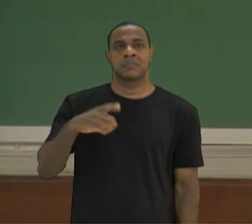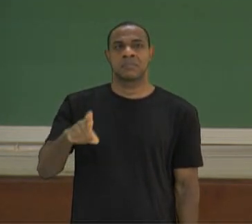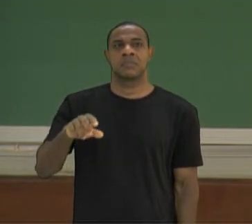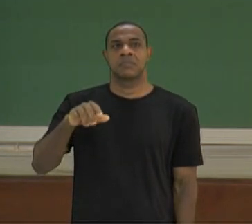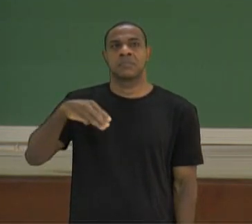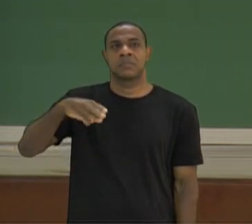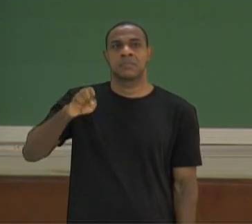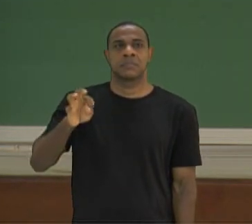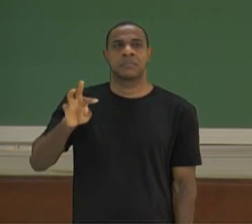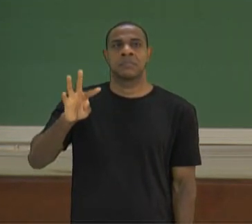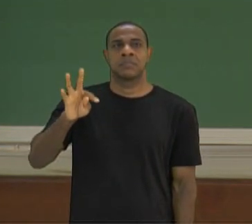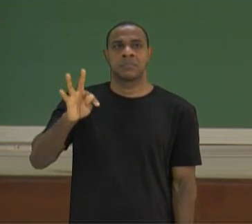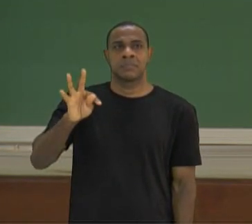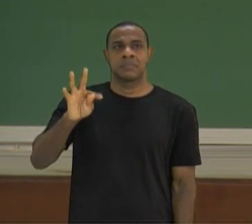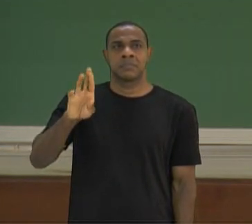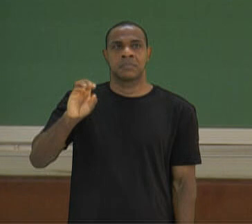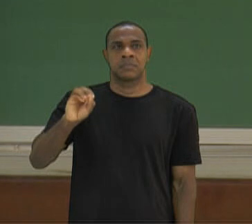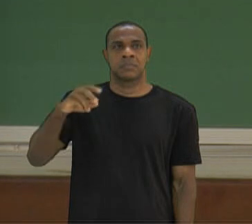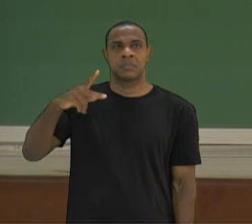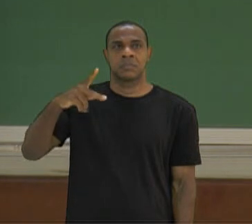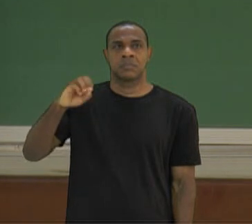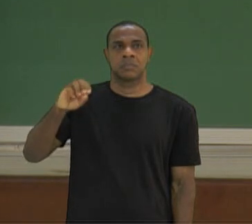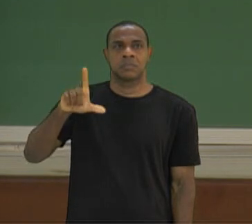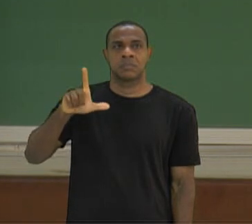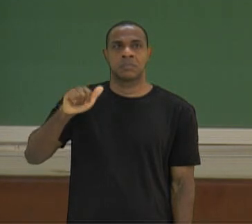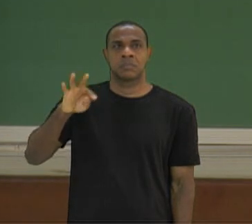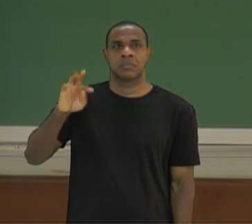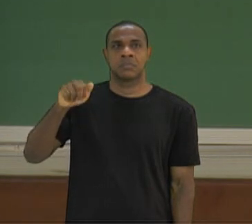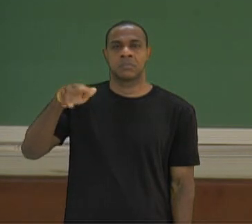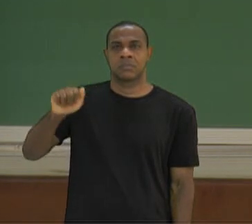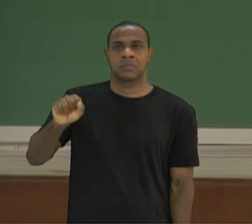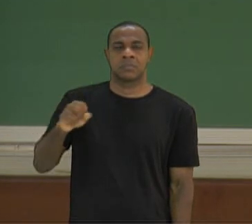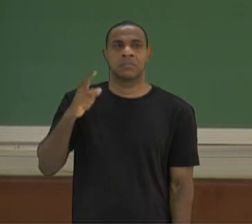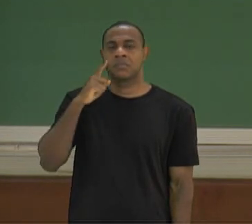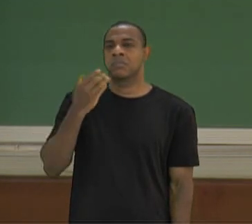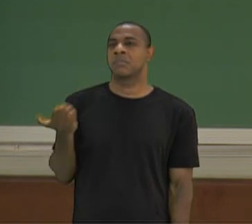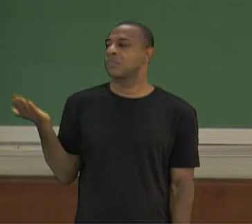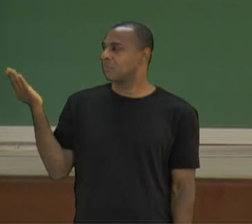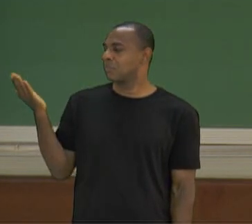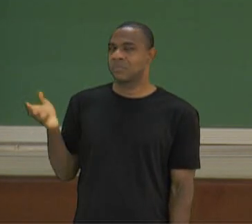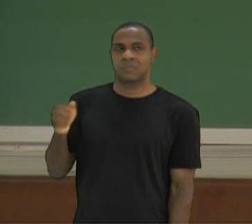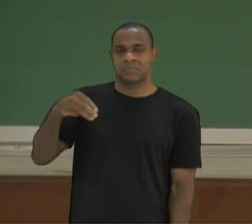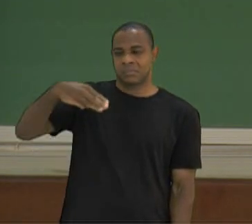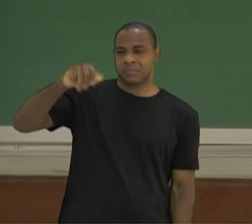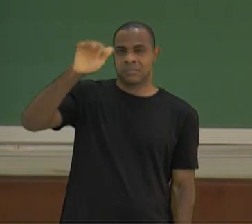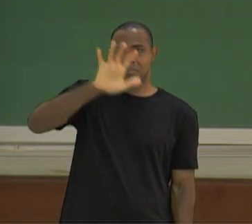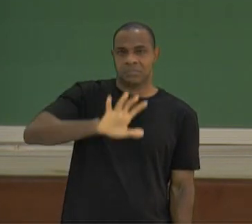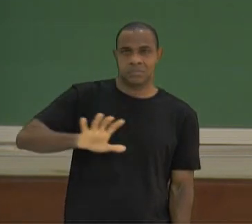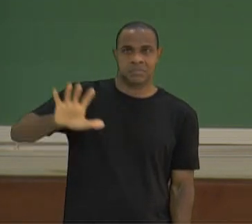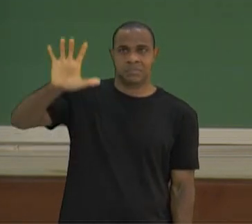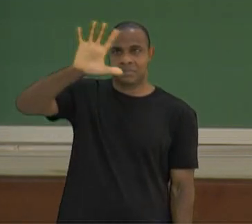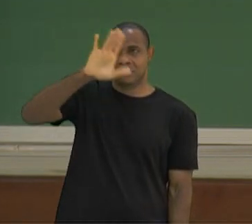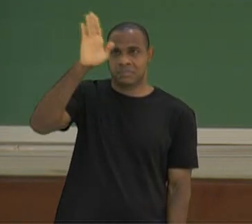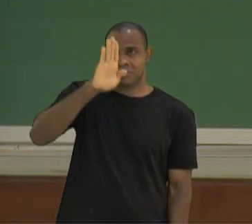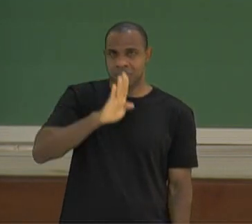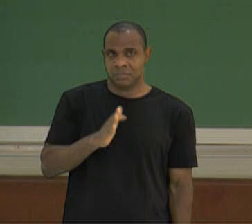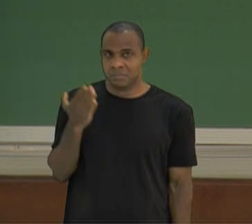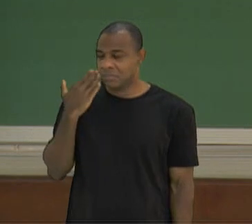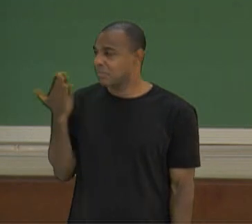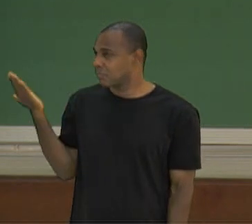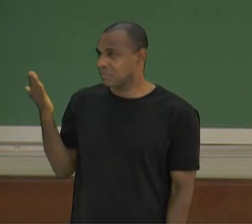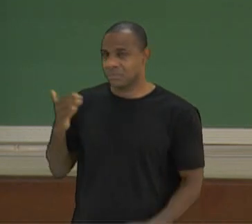metropolitanas. Então, eu tenho aqui um mapa do Brasil que vai nos dar a ideia de regiões metropolitanas ou regiões integradas